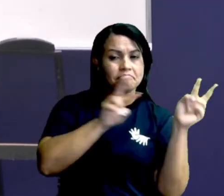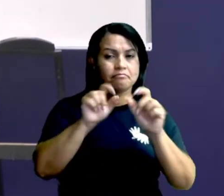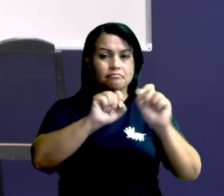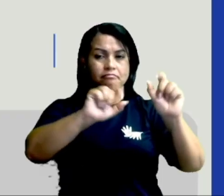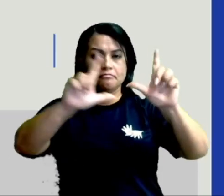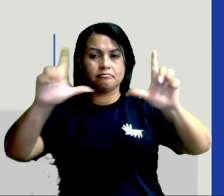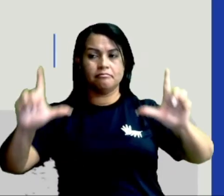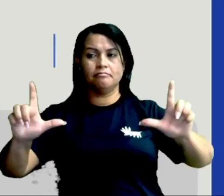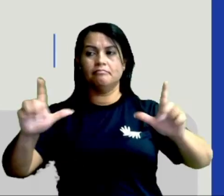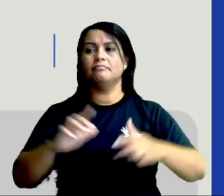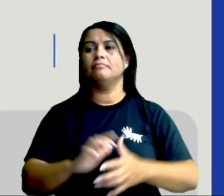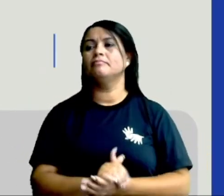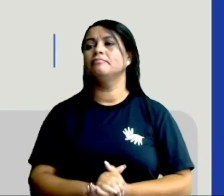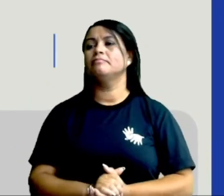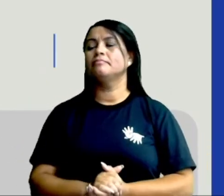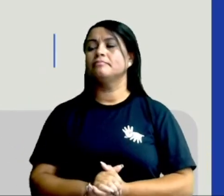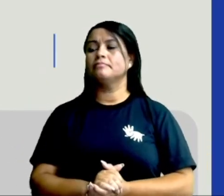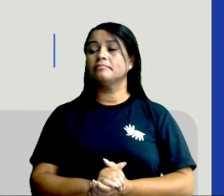tela.